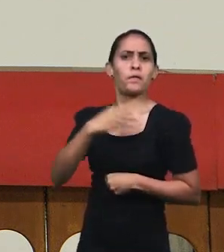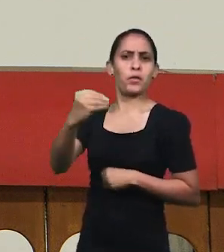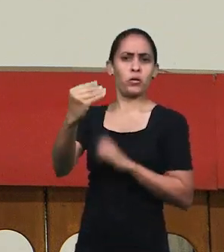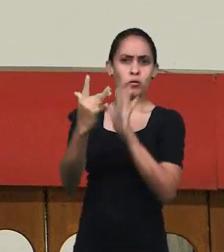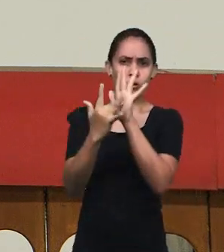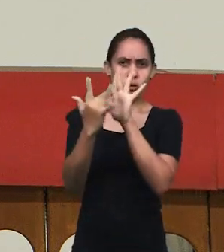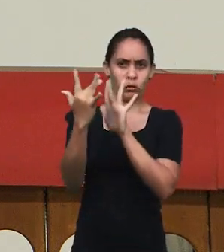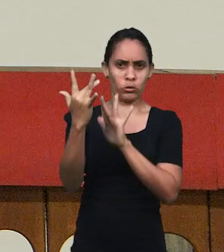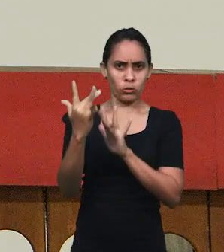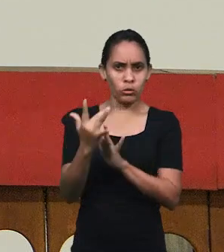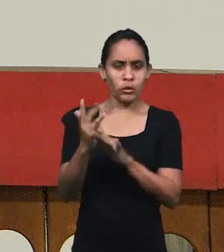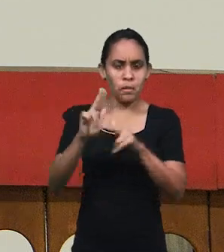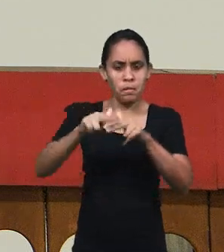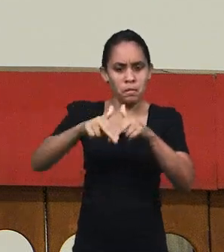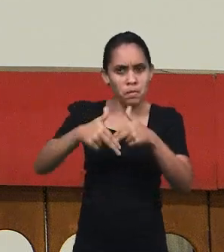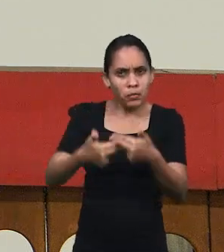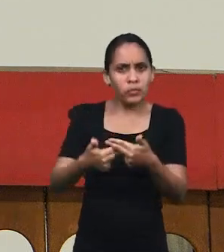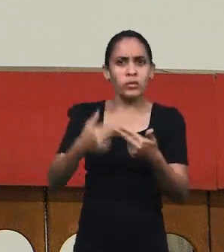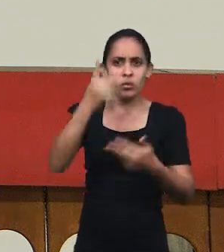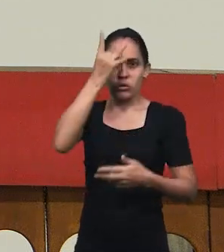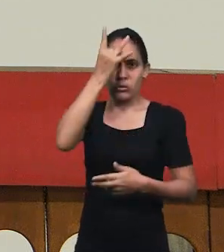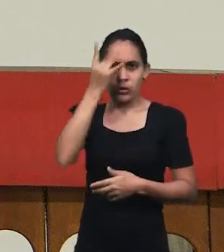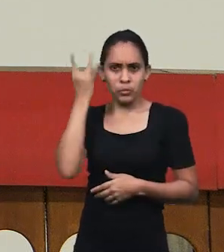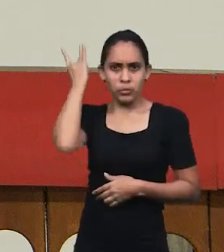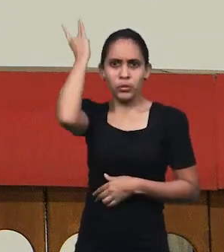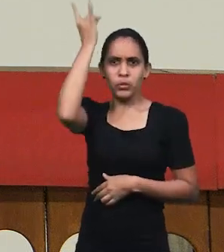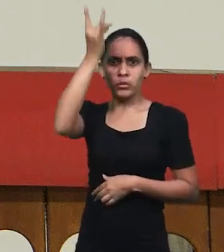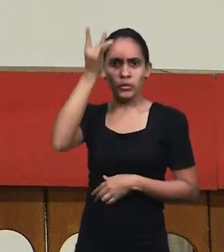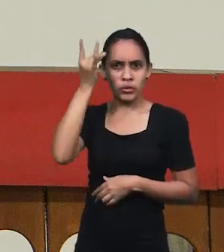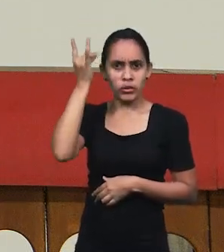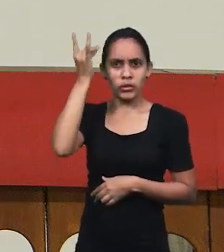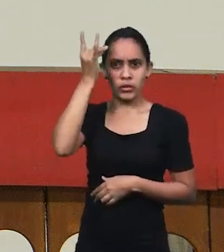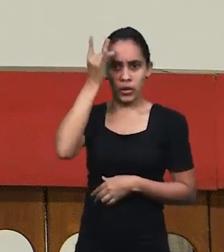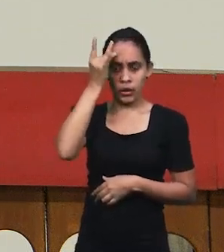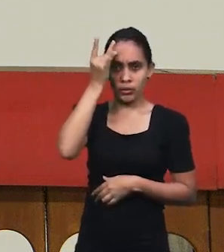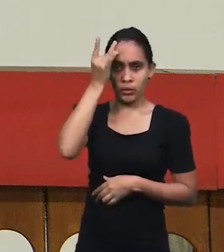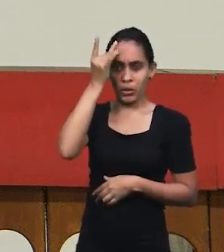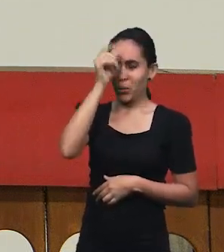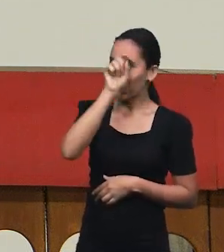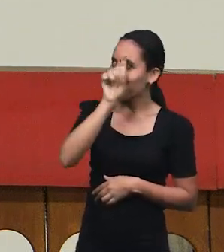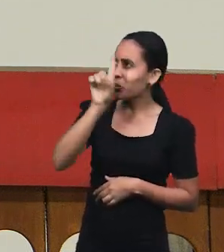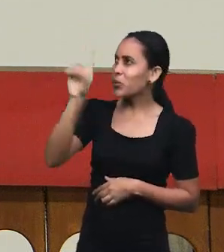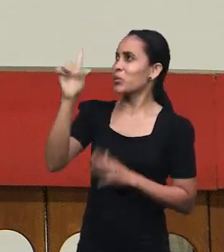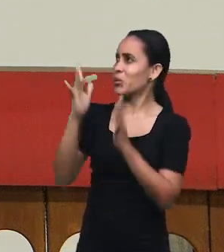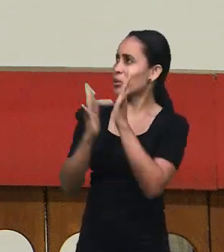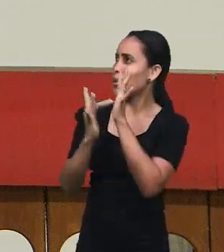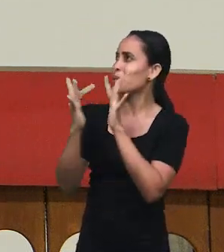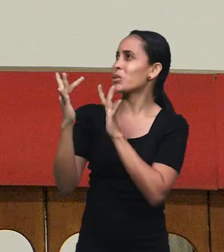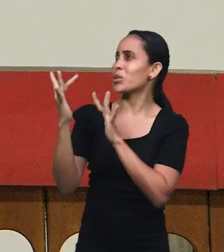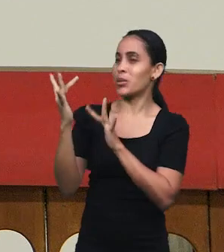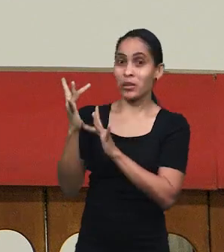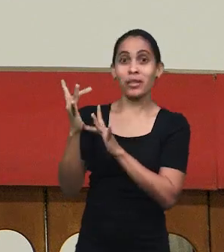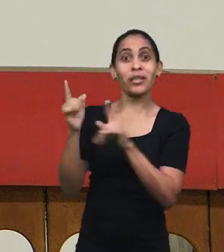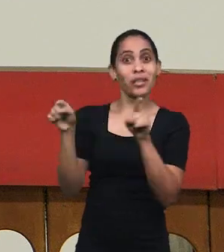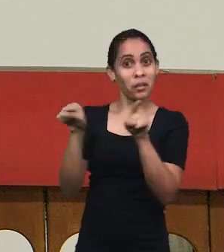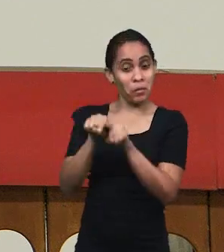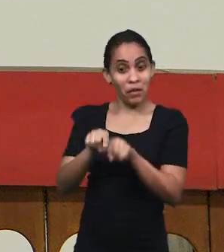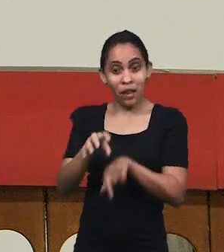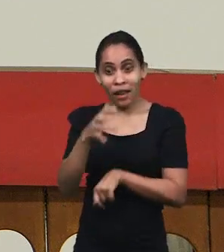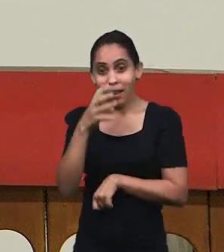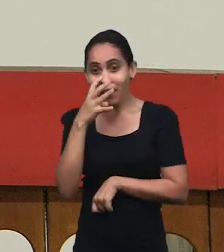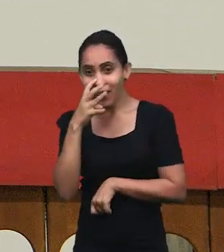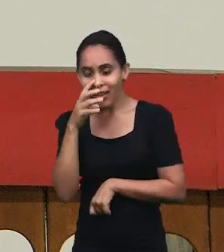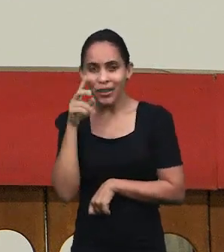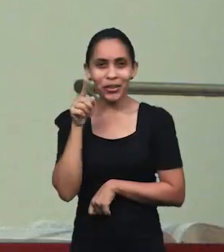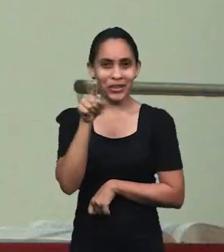seu Filho Jesus. Tenha na sua vida o Espírito Santo. e Deus, o Senhor Jesus, também vai